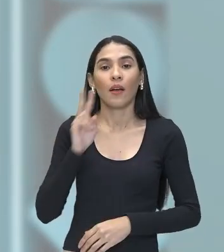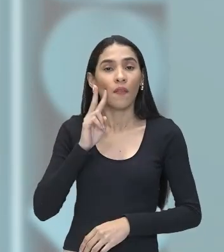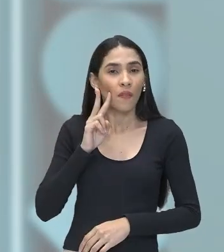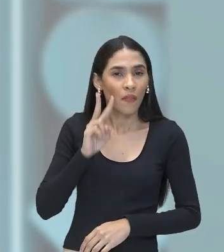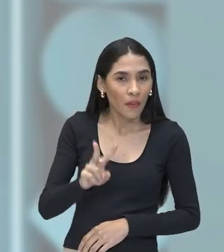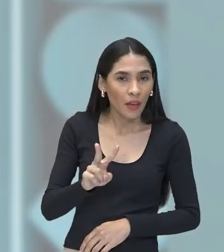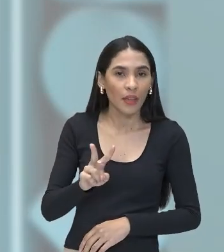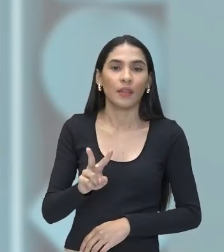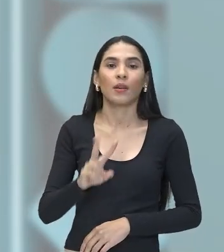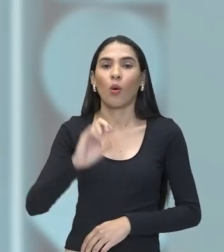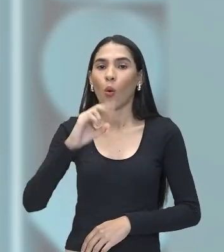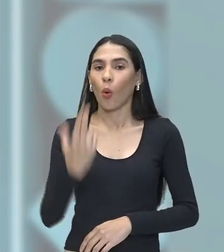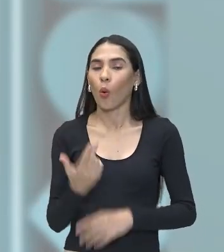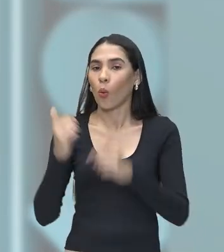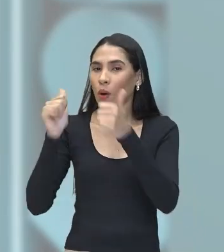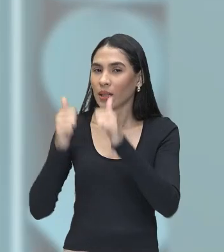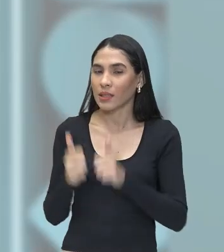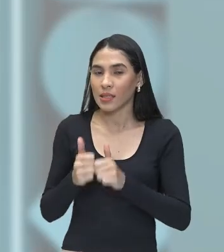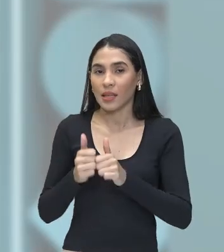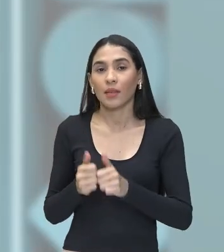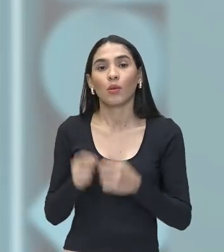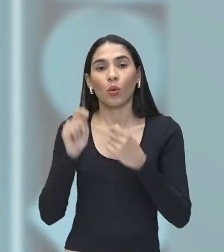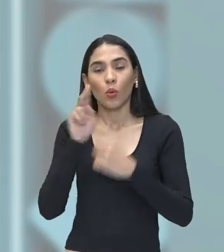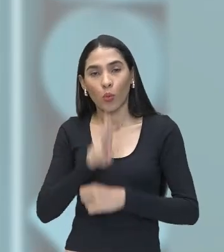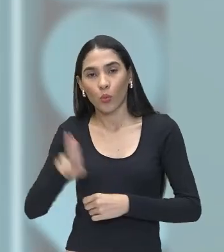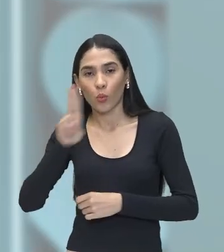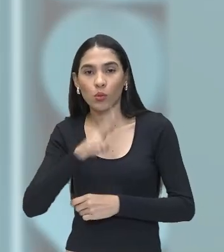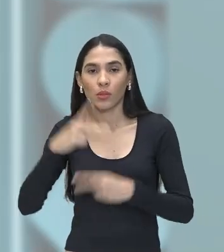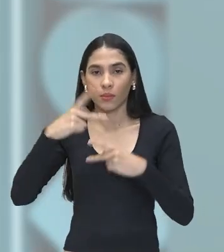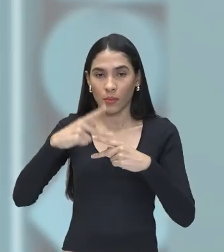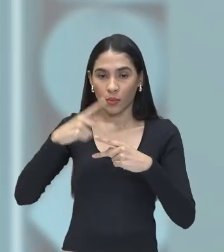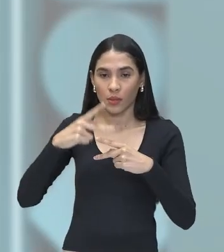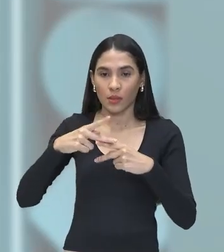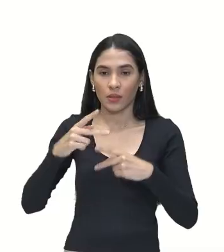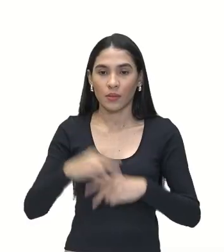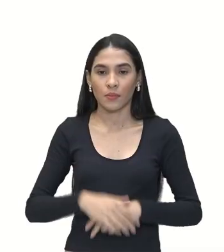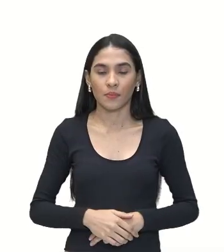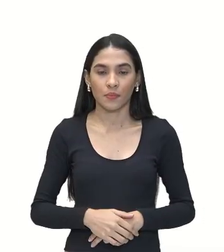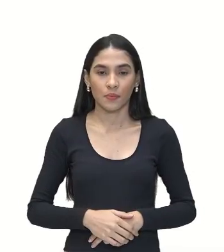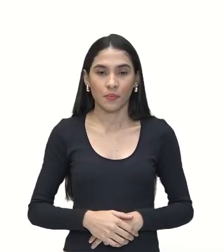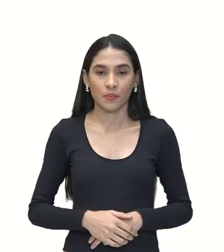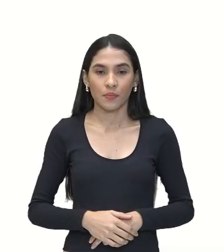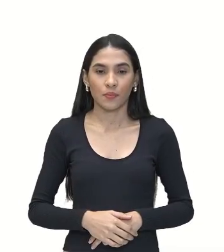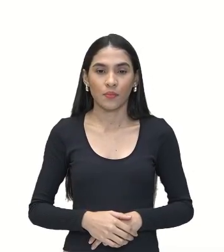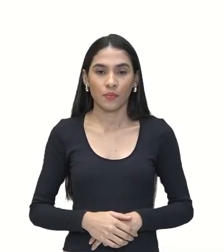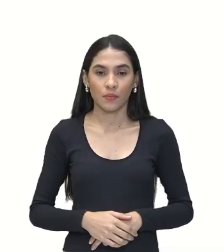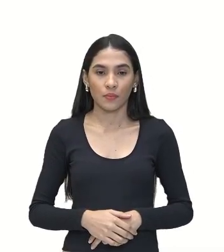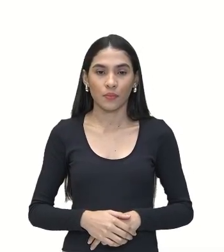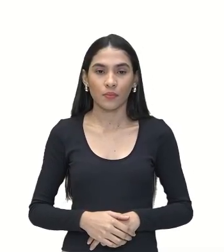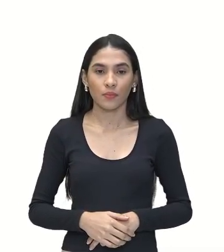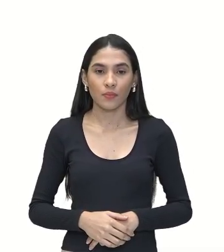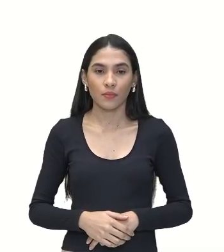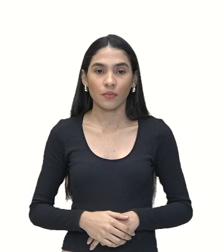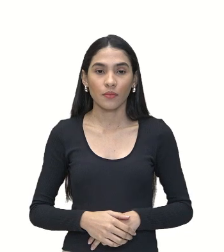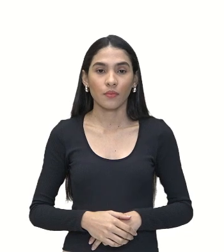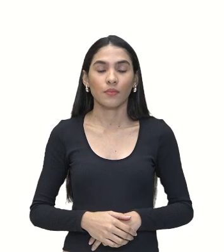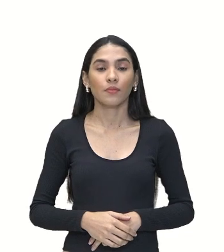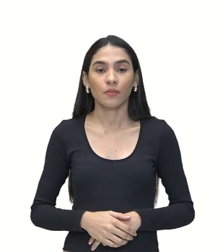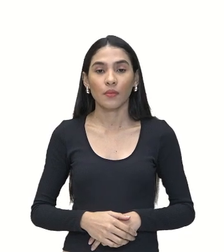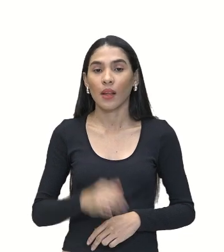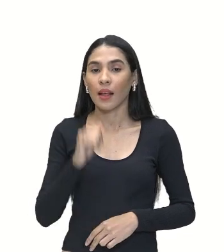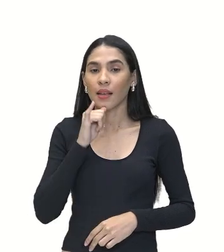da preposição. Agora, nós temos outro sentido também que nós temos que prestar atenção. Colocando aí para vocês, olha só. No sentido